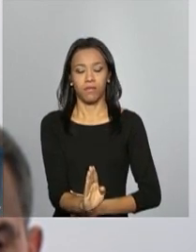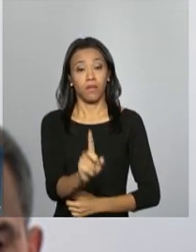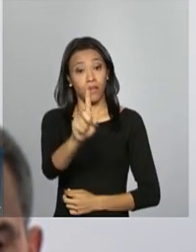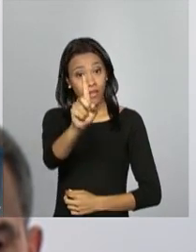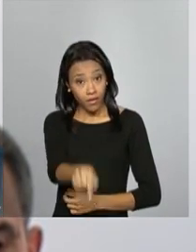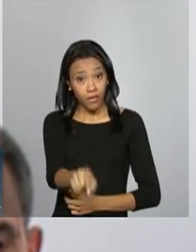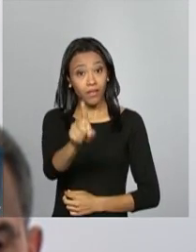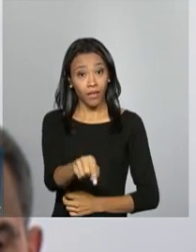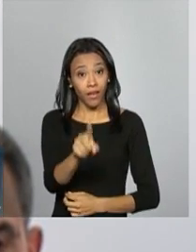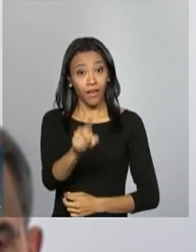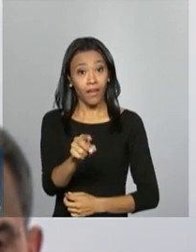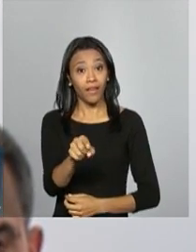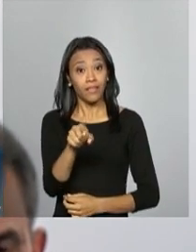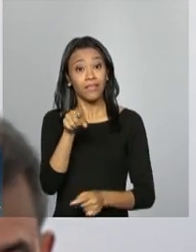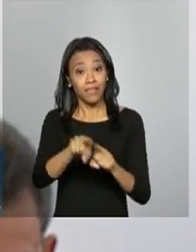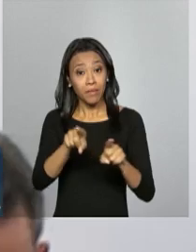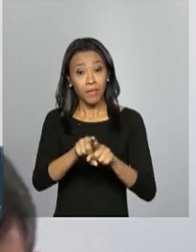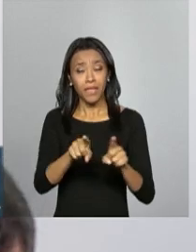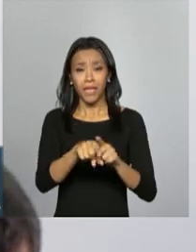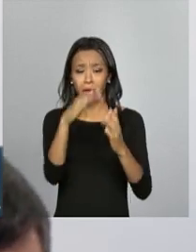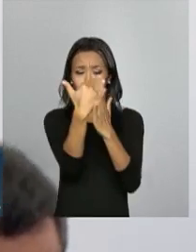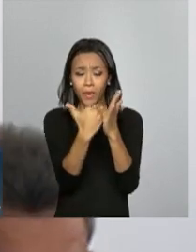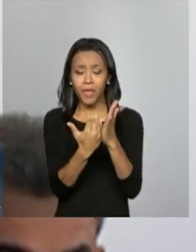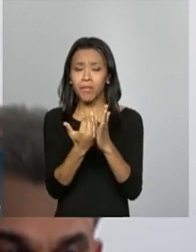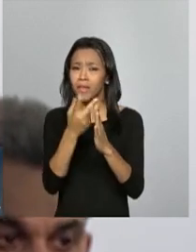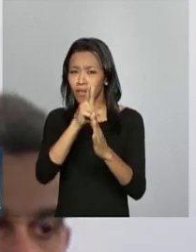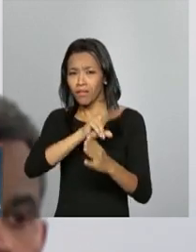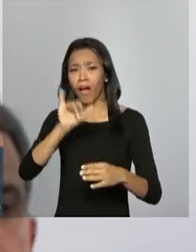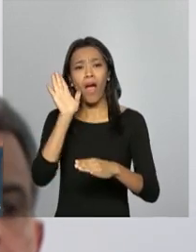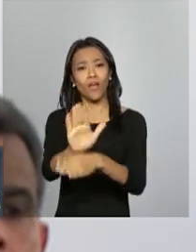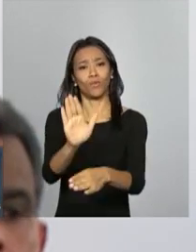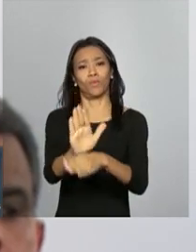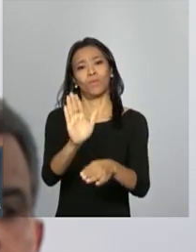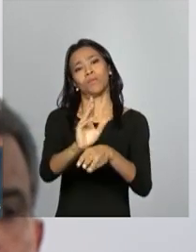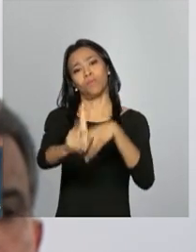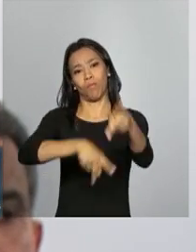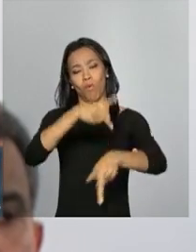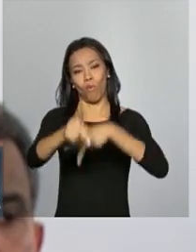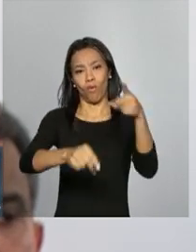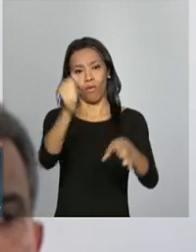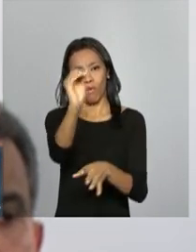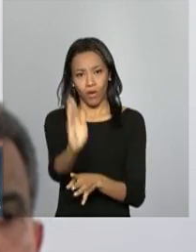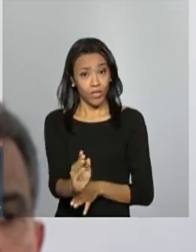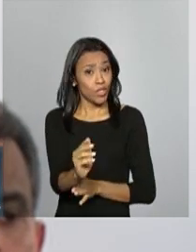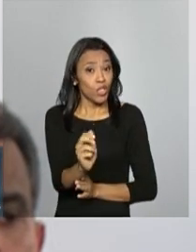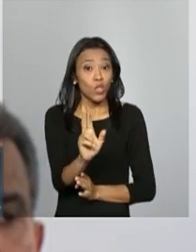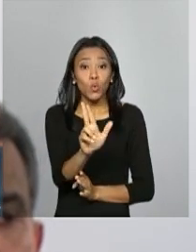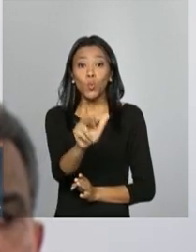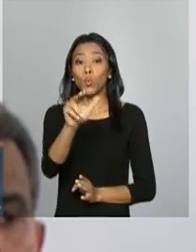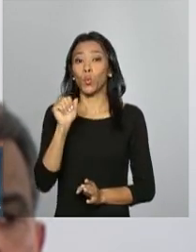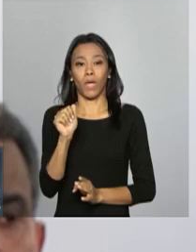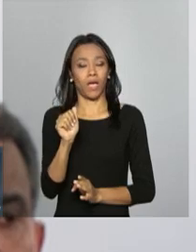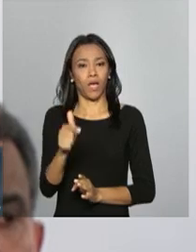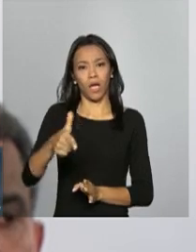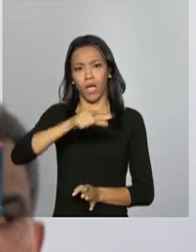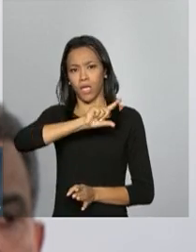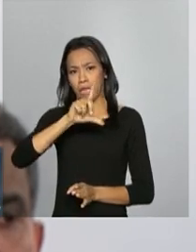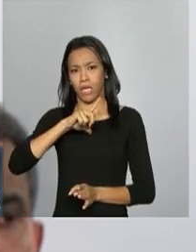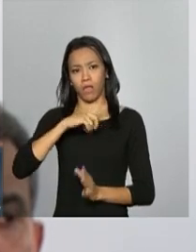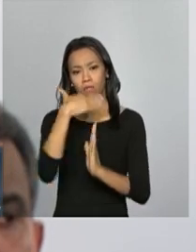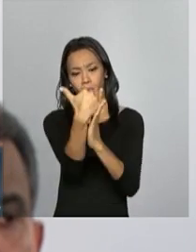tamanho das necessidades do povo brasileiro, que nunca teve um programa